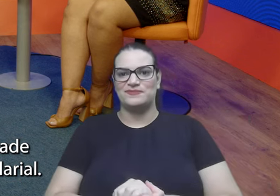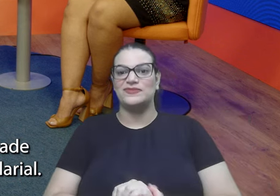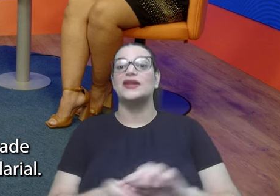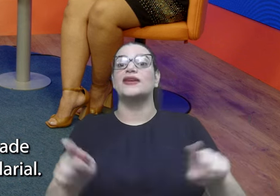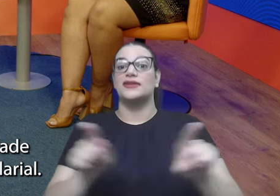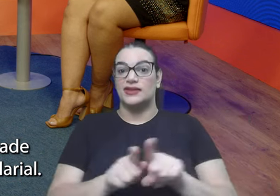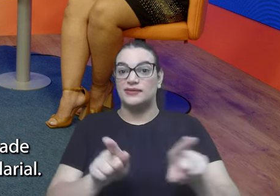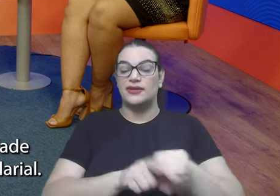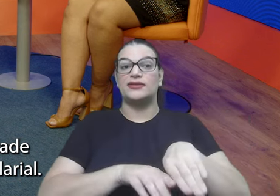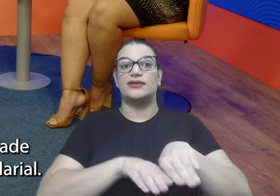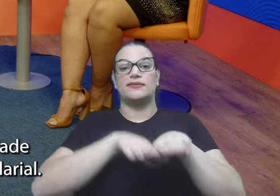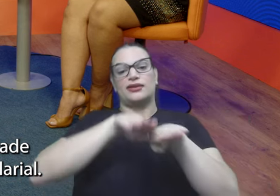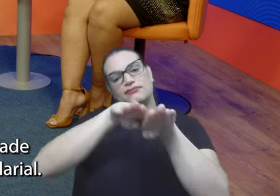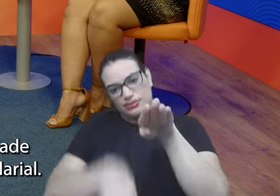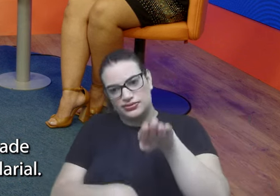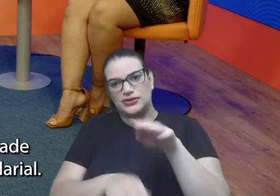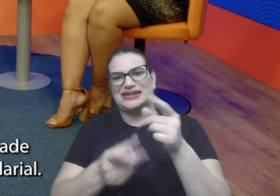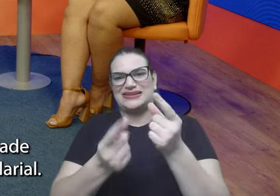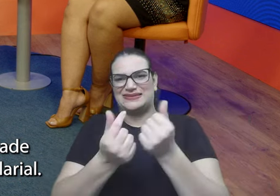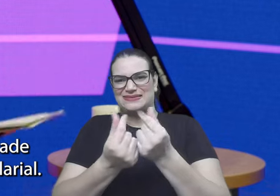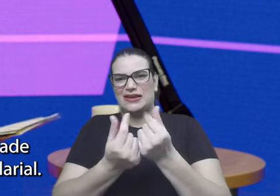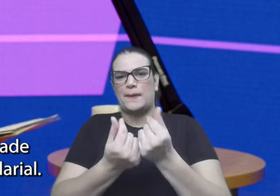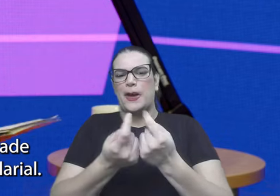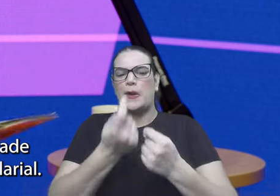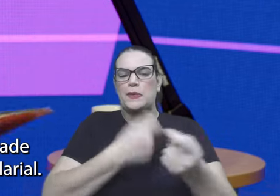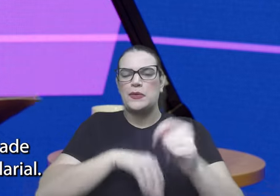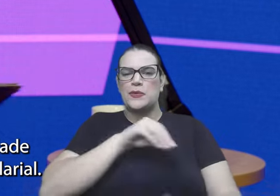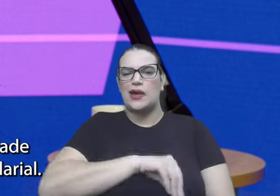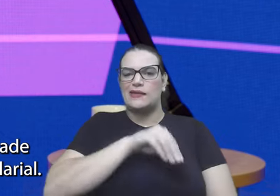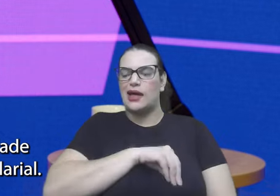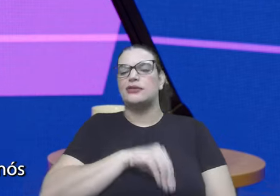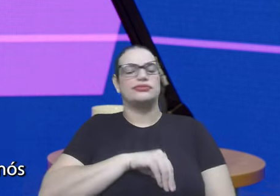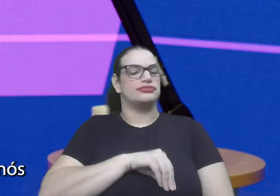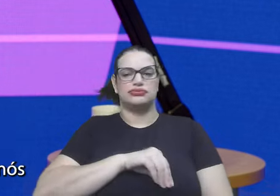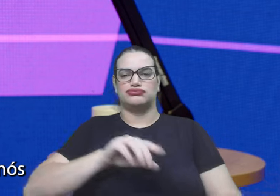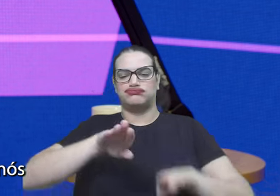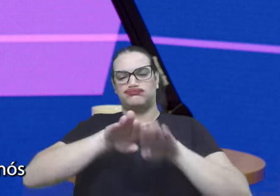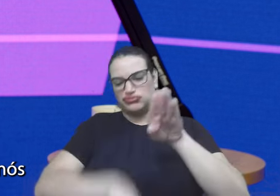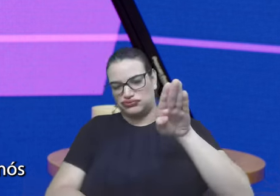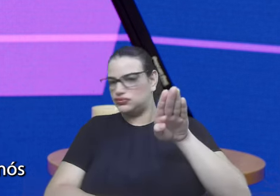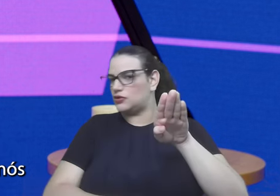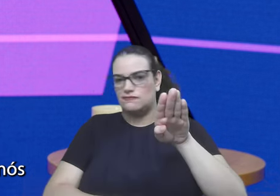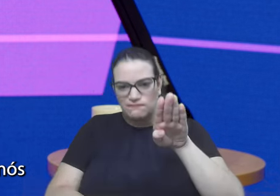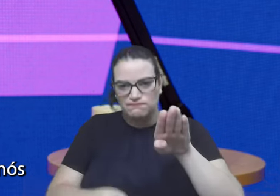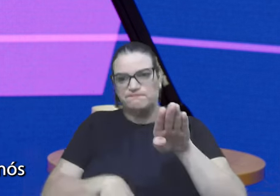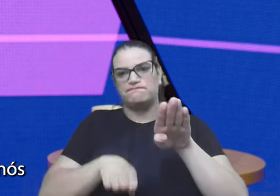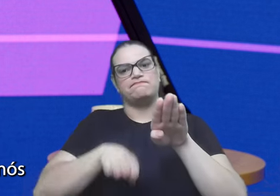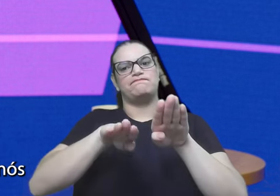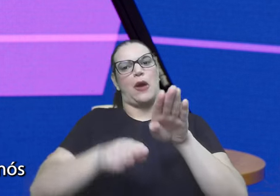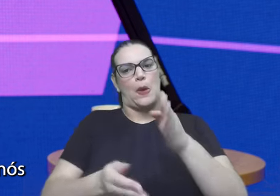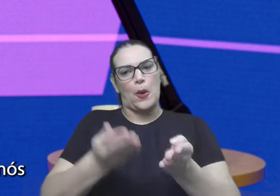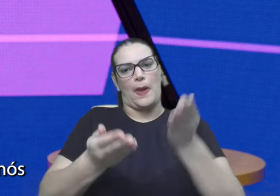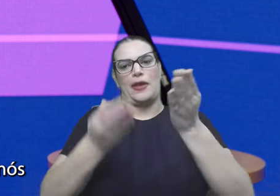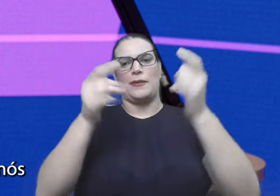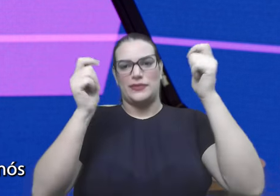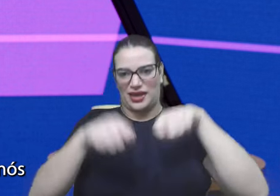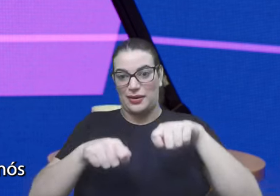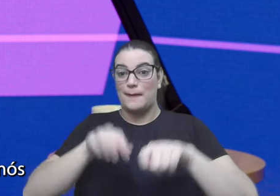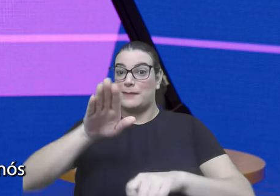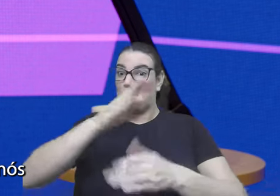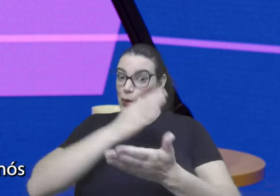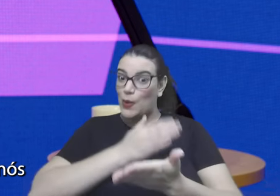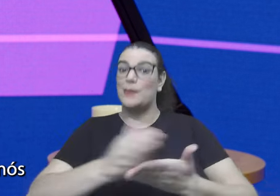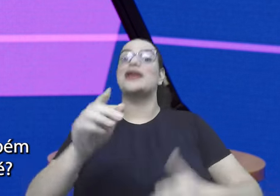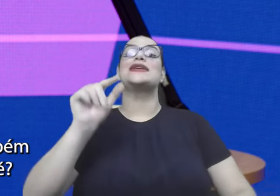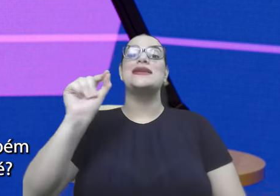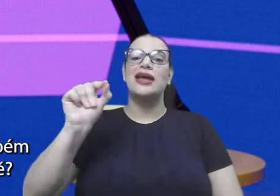né diminuir a desigualdade Econômica essa desigualdade salarial então é fundamental que essa conversa parta de